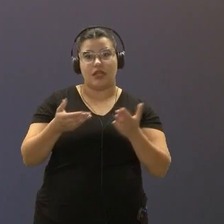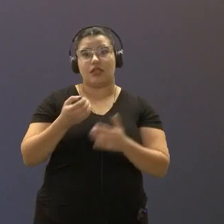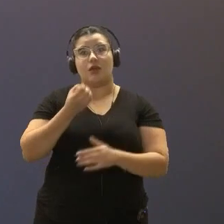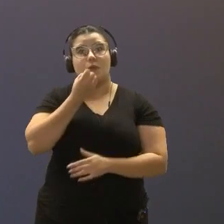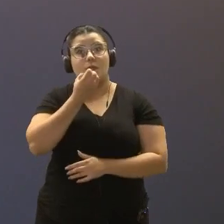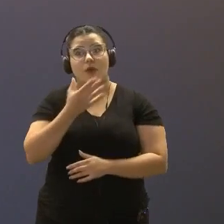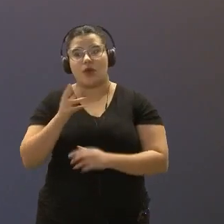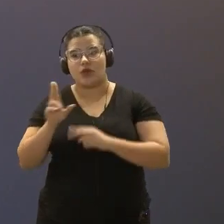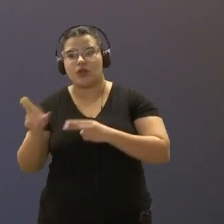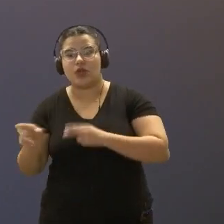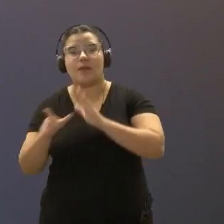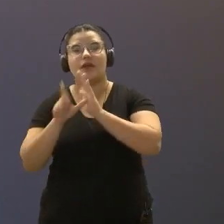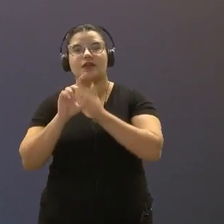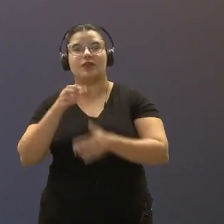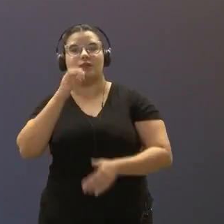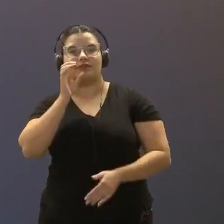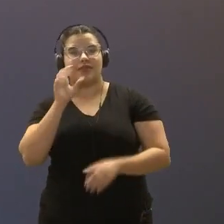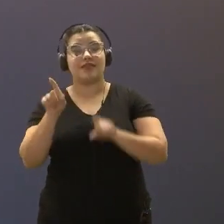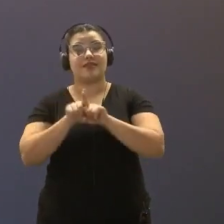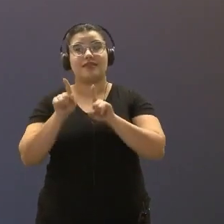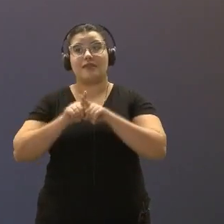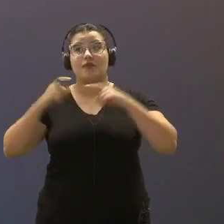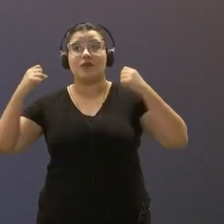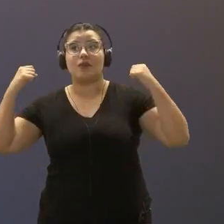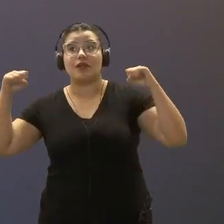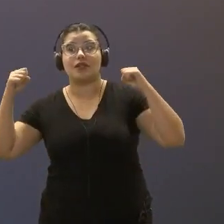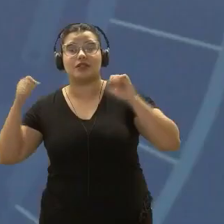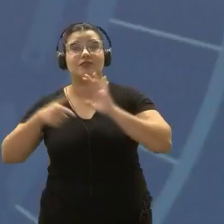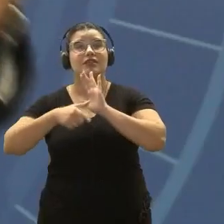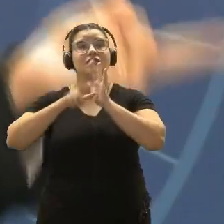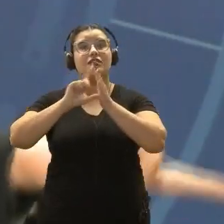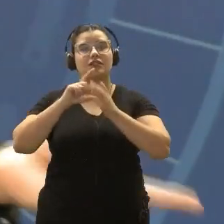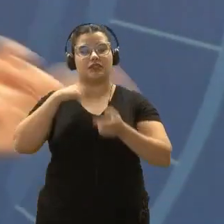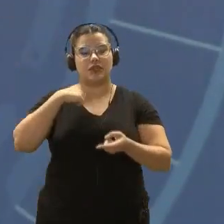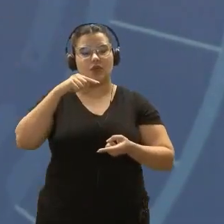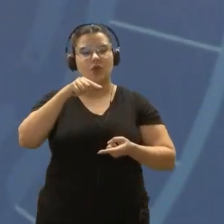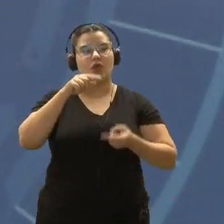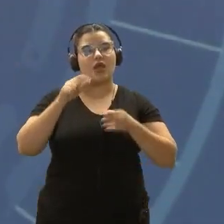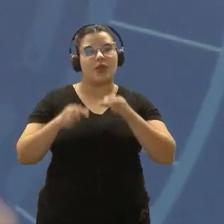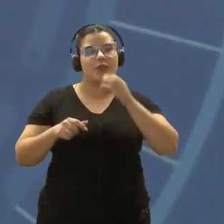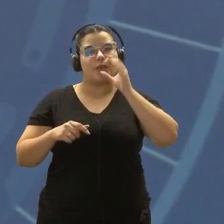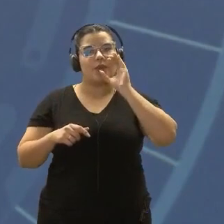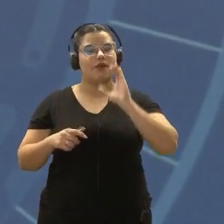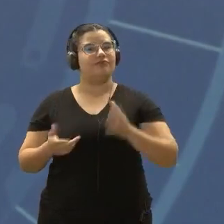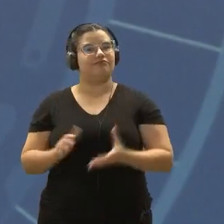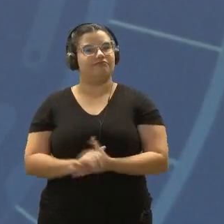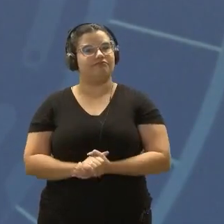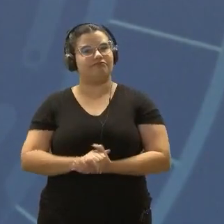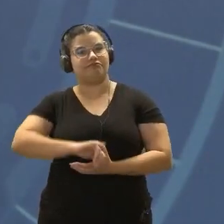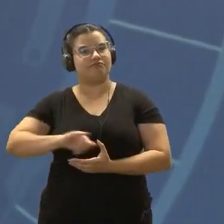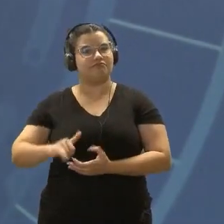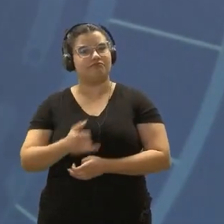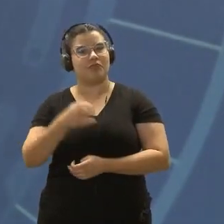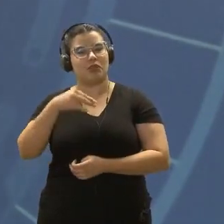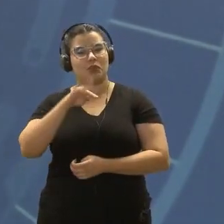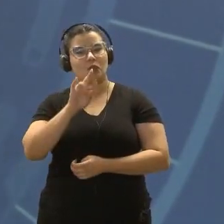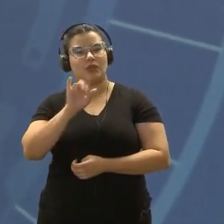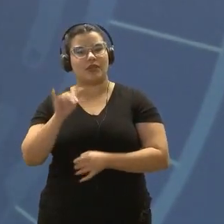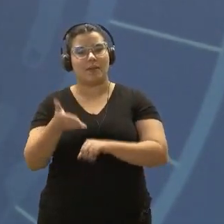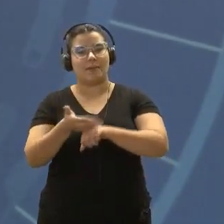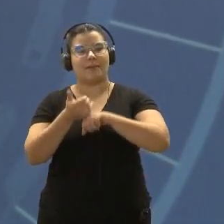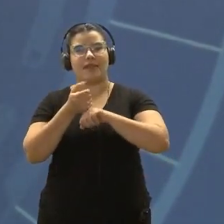boa. Antes da academia. Come um carboidrato antes da academia. Não. Pré-treino. Usa o Nutren Control,